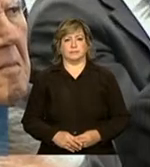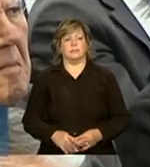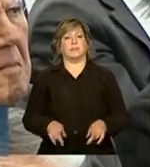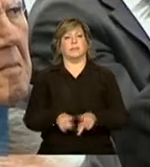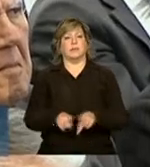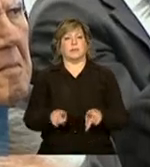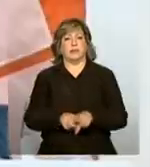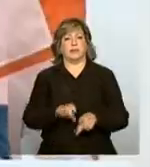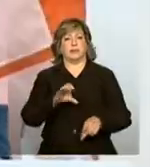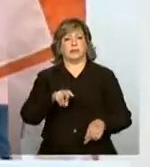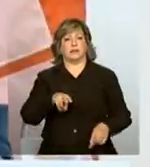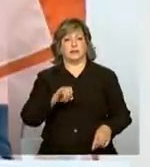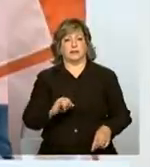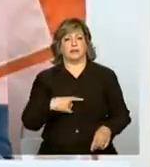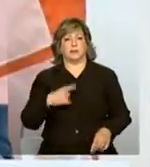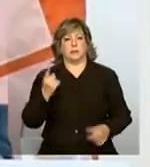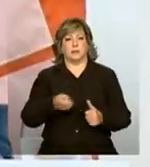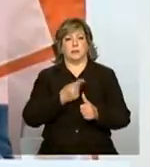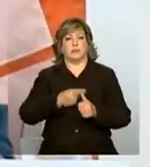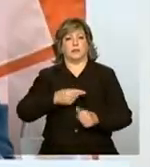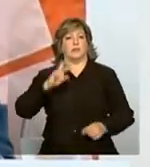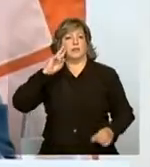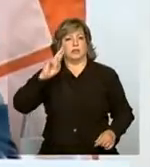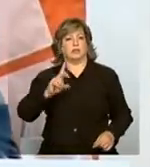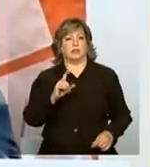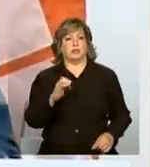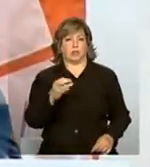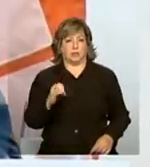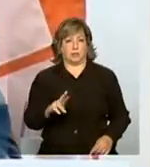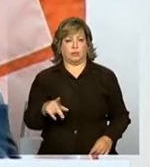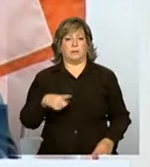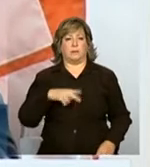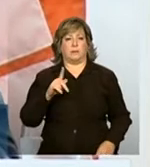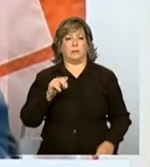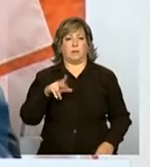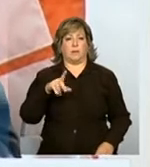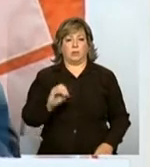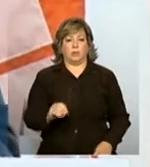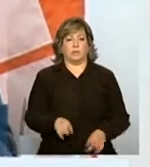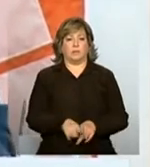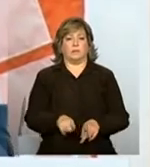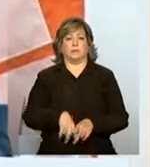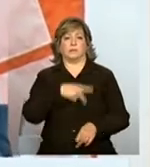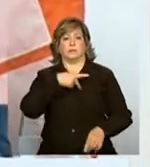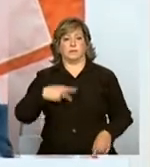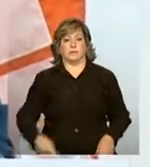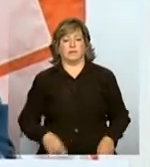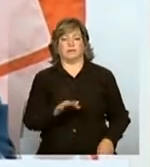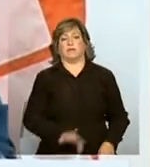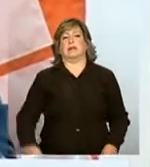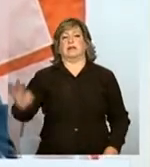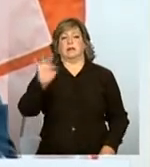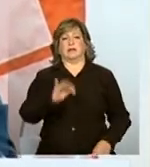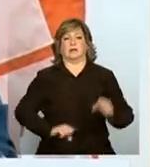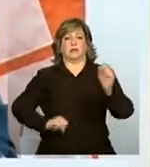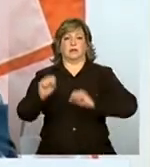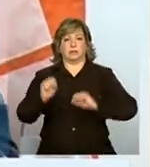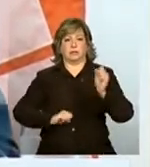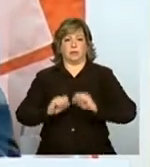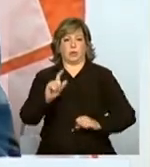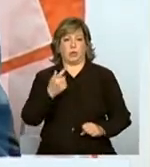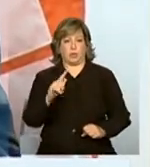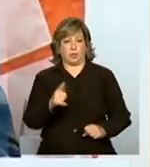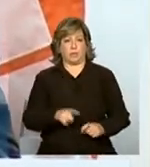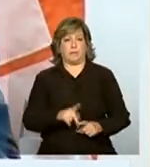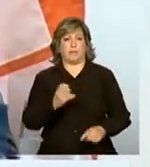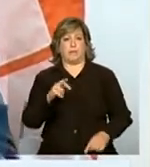também da CNI, o primeiro diretor-secretário, senhor Paulo Afonso Ferreira, presidente da Federação das Indústrias do Estado de Goiás, Pedro